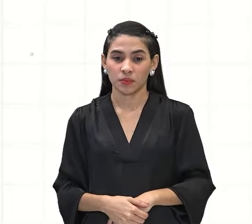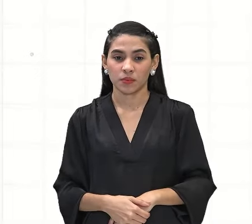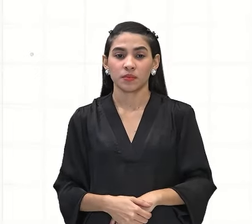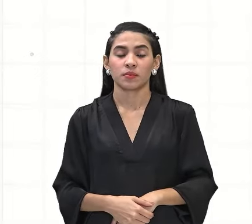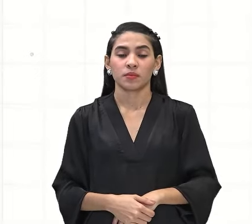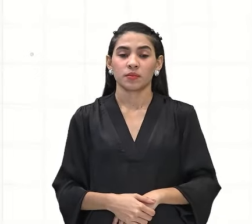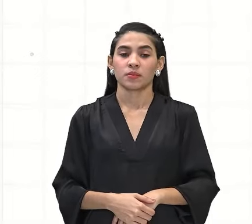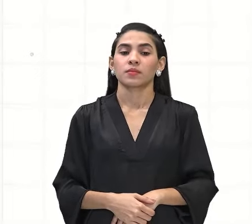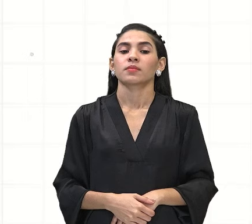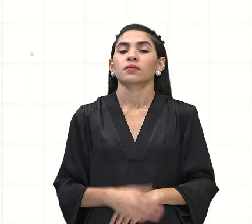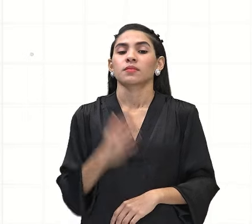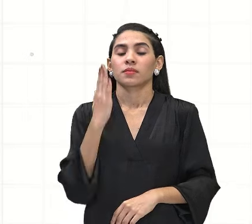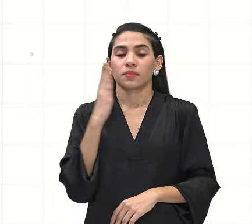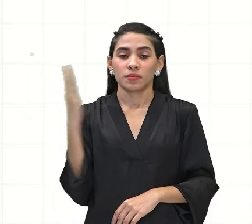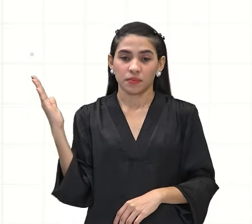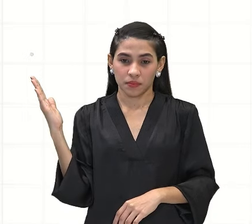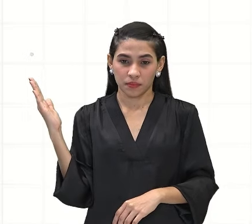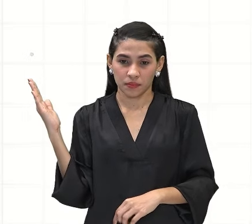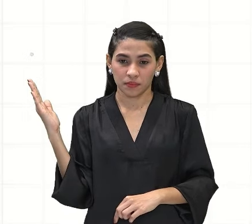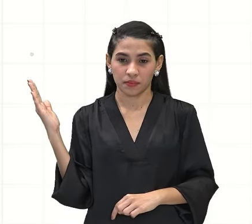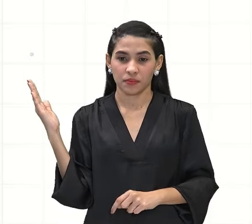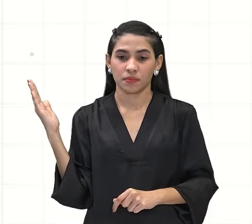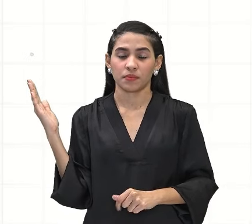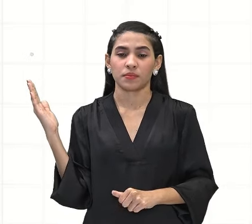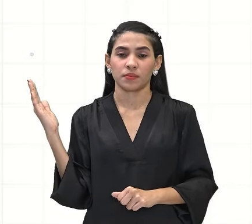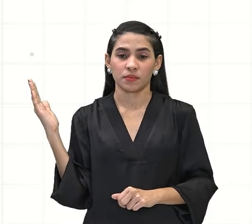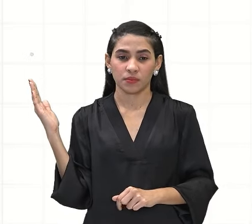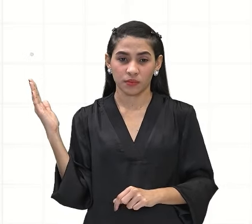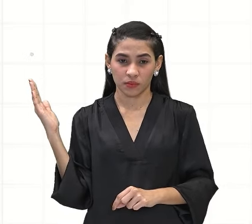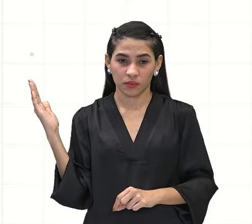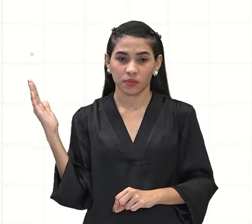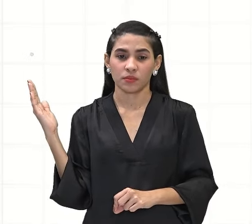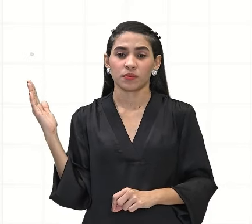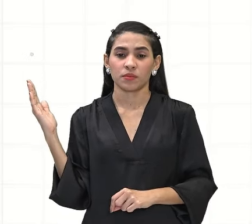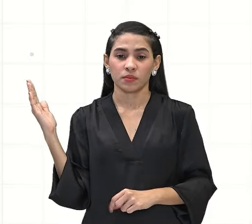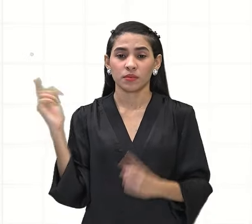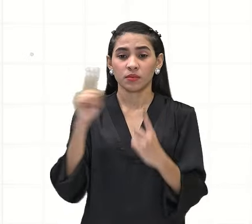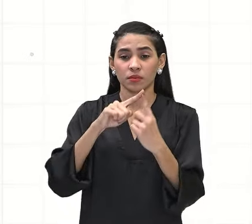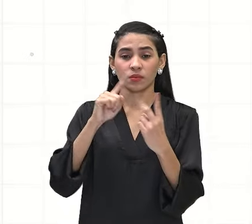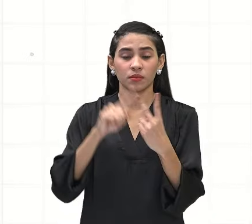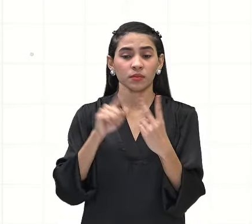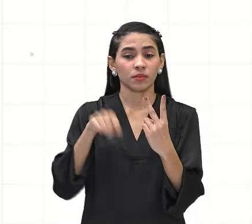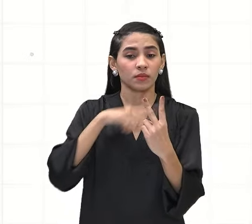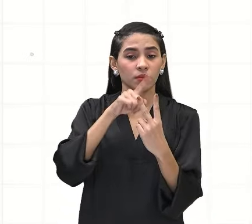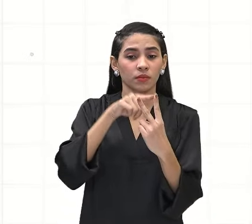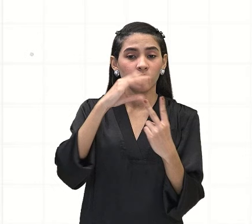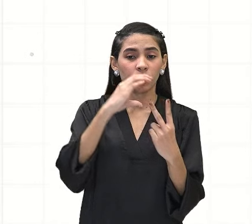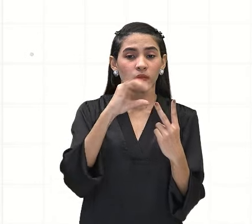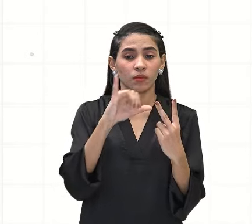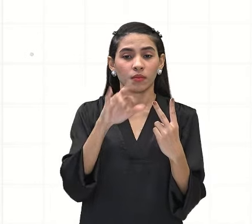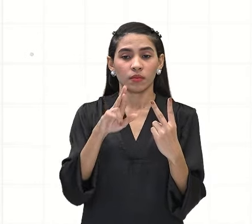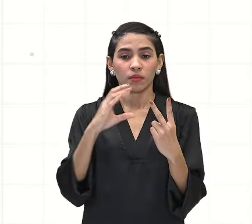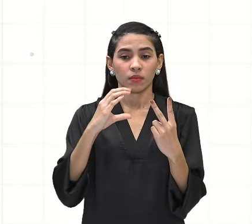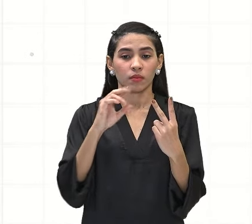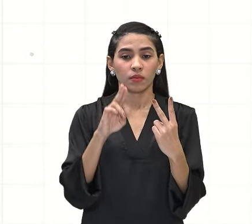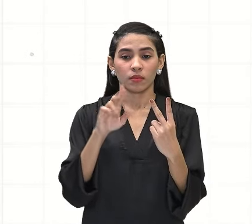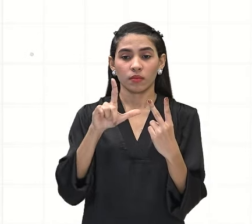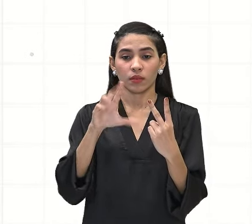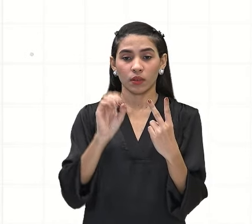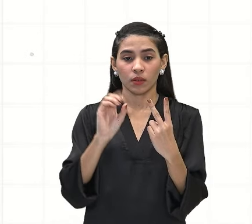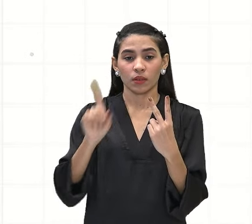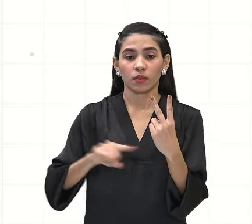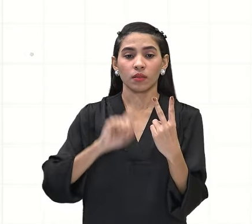resolução de problemas envolvendo círculo envolvendo circunferência problema